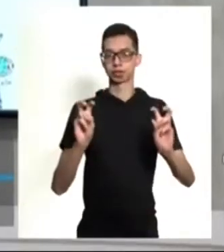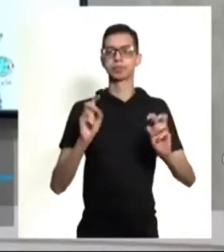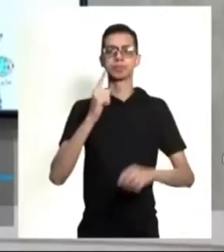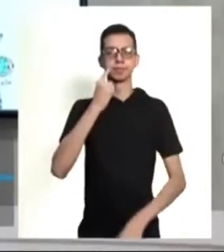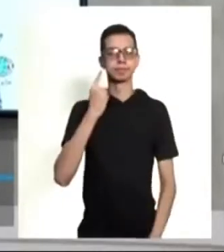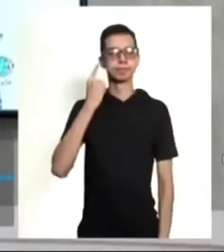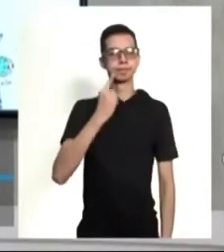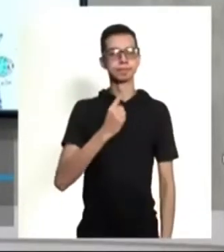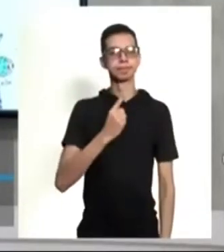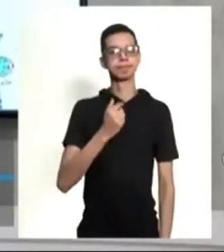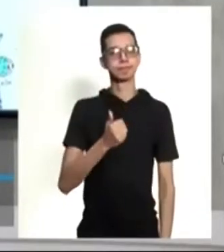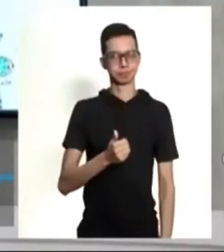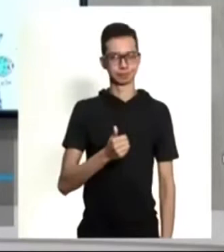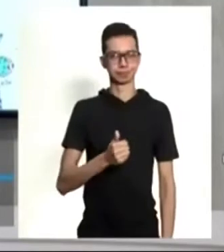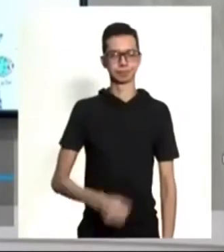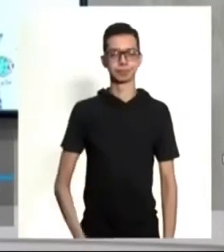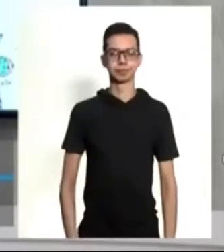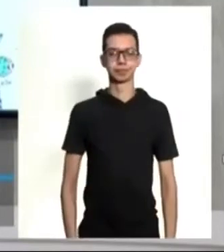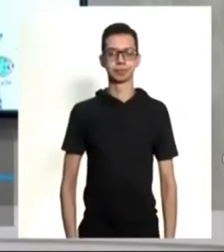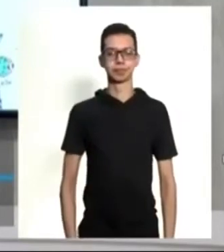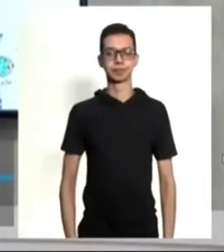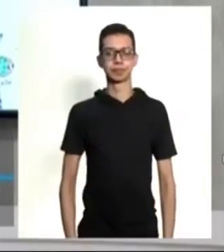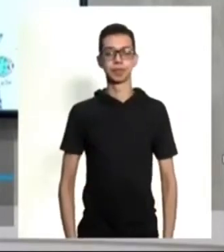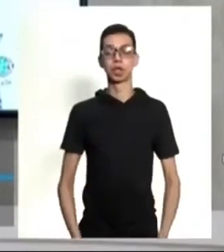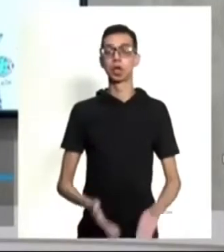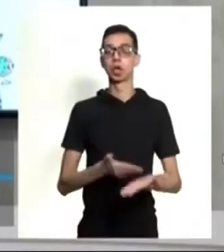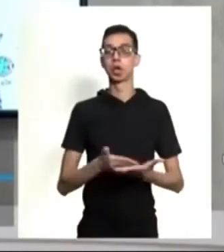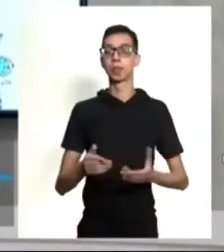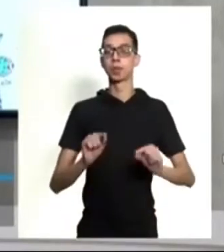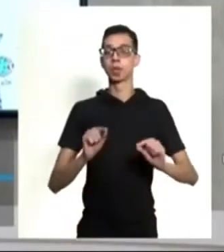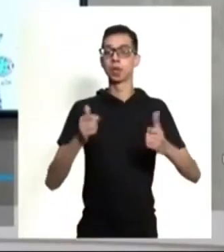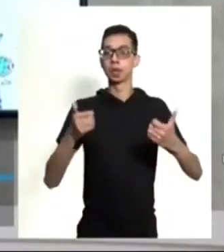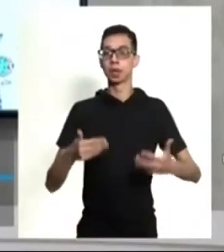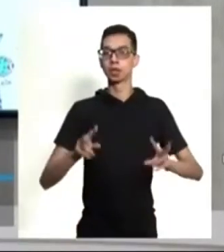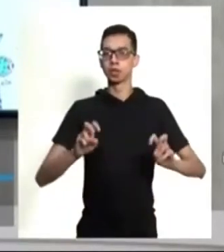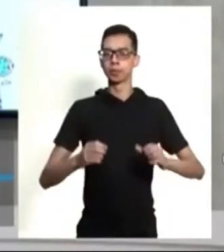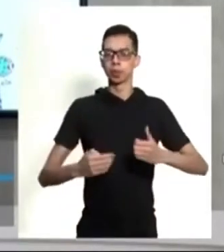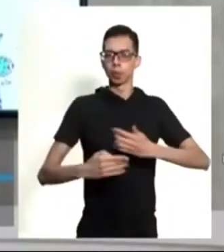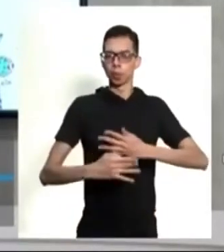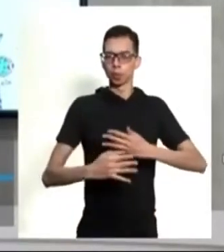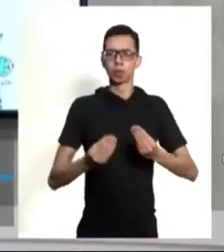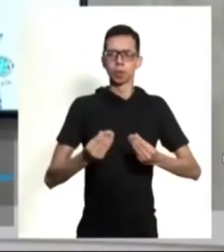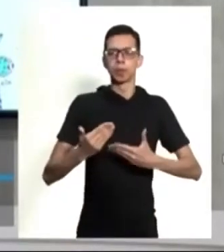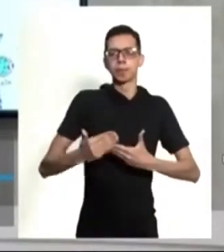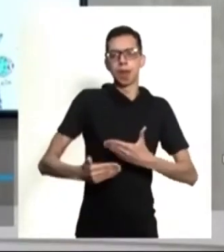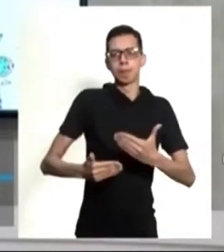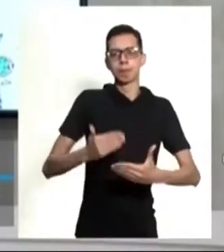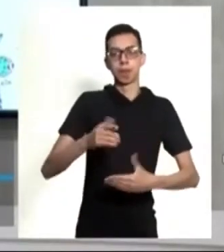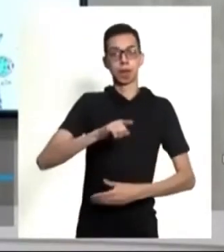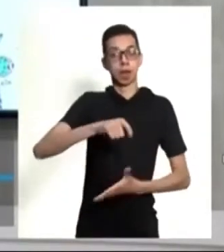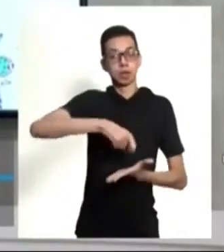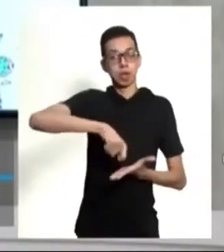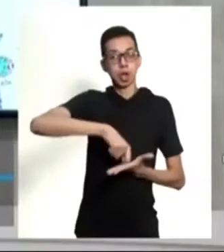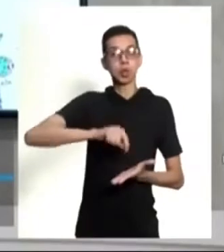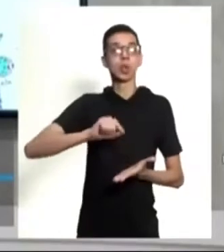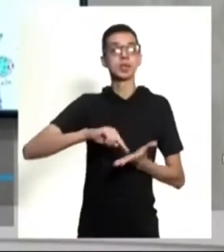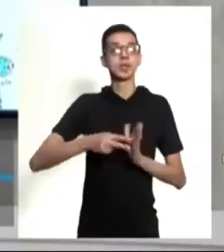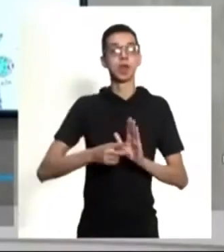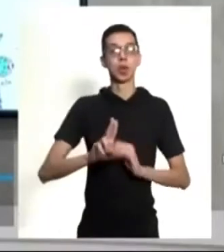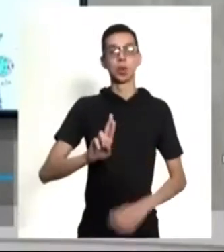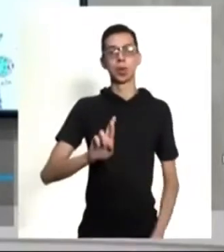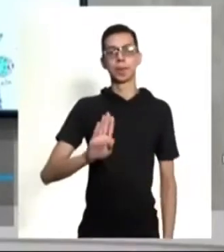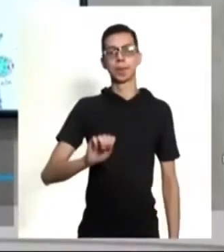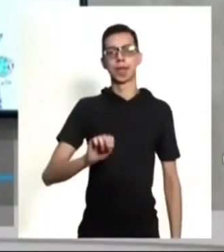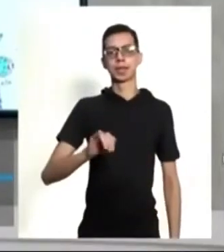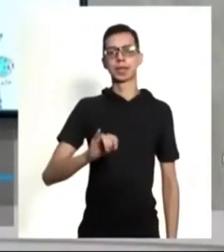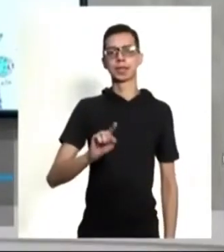vestibulares. Vamos lá? A gente começa discutindo a urbanização. A urbanização é um processo. Anota aí o que é urbanização.